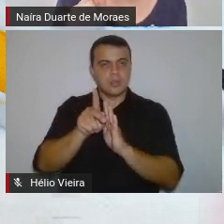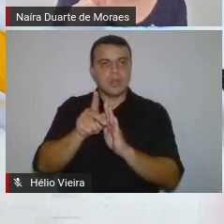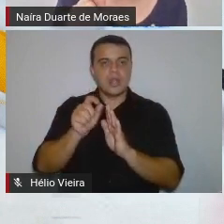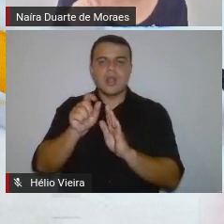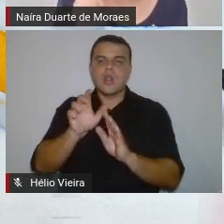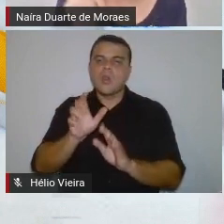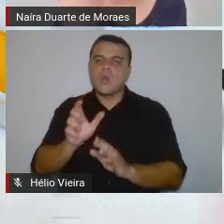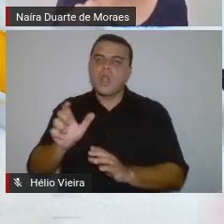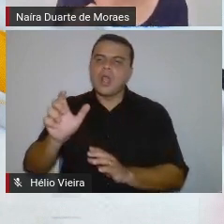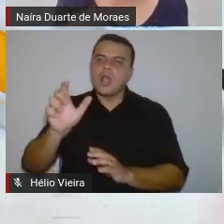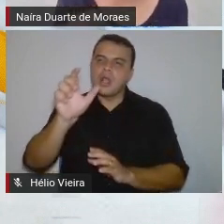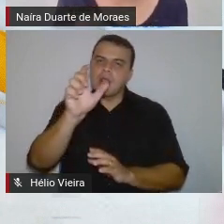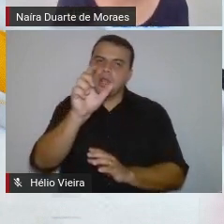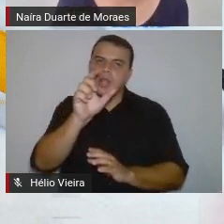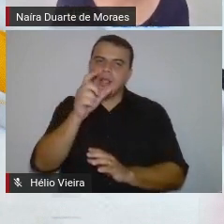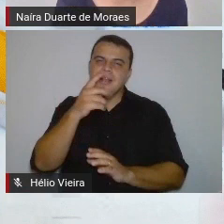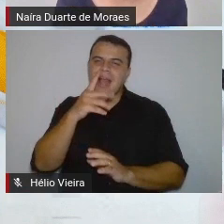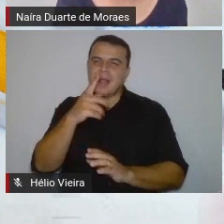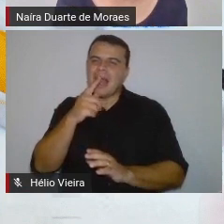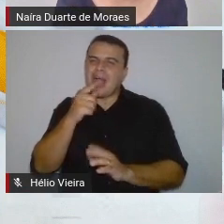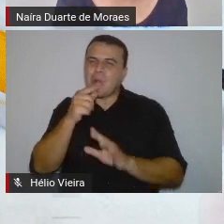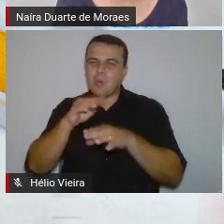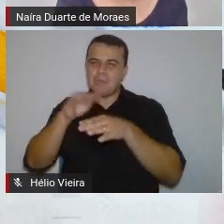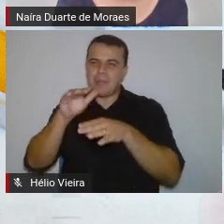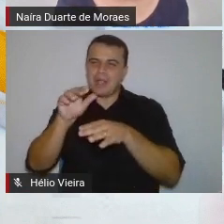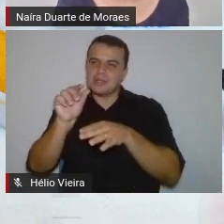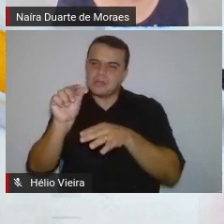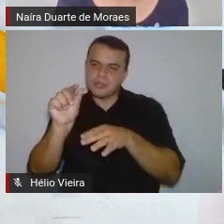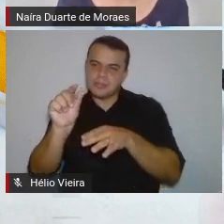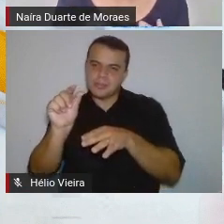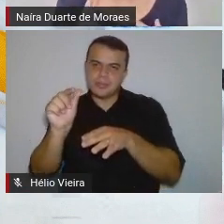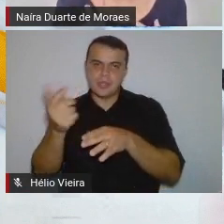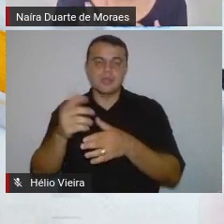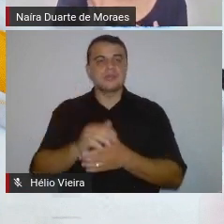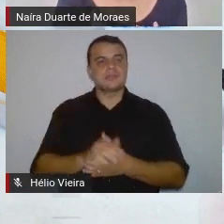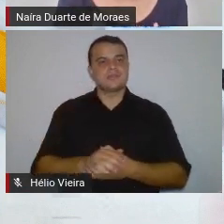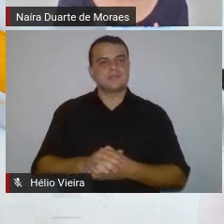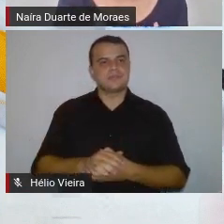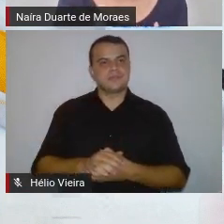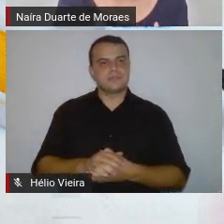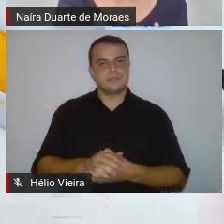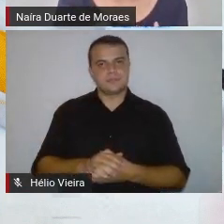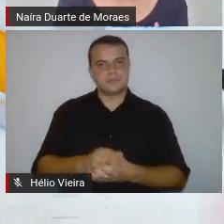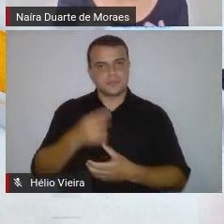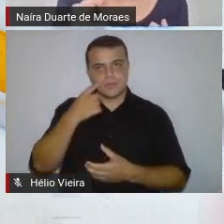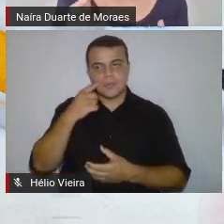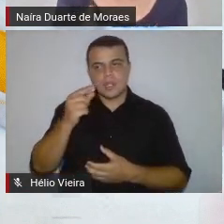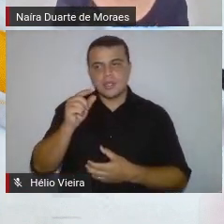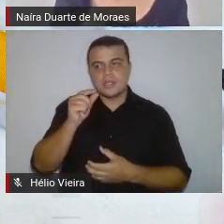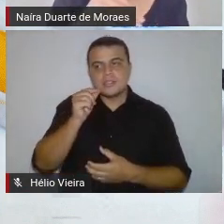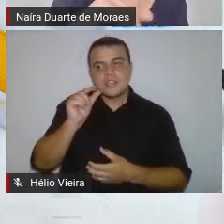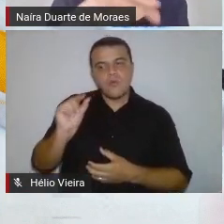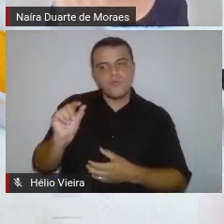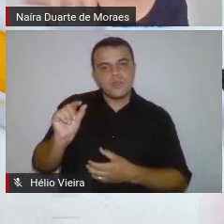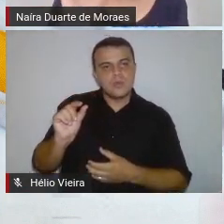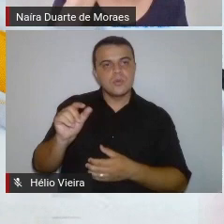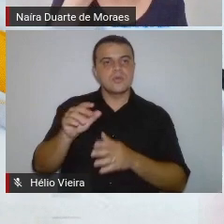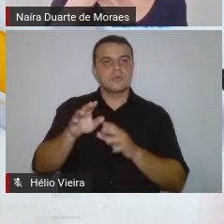regiões onde, às vezes, eu carreguei um pouquinho mais de água do que em outras, ok? Então, aí, tá o sal mais fino. A gente